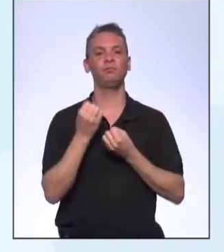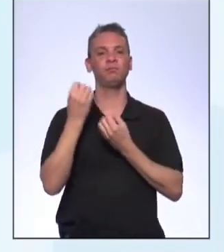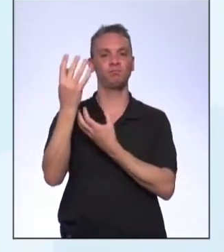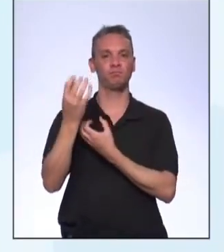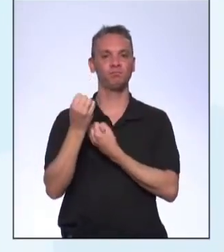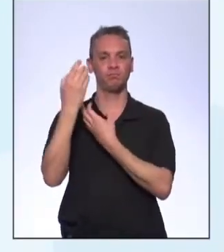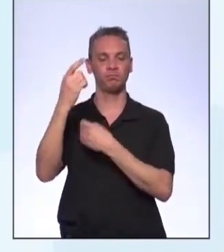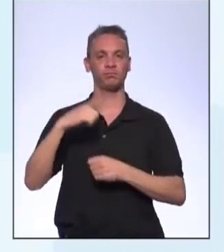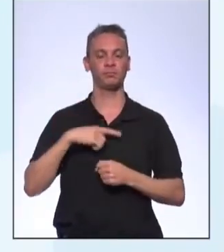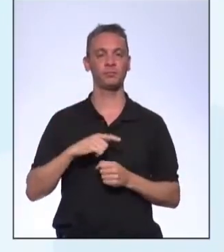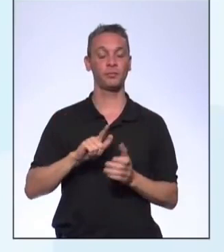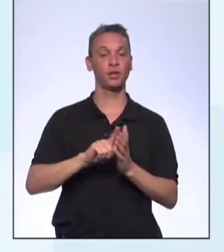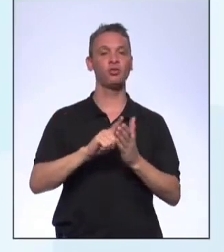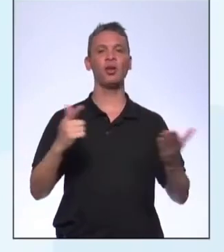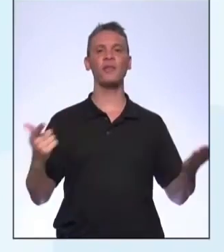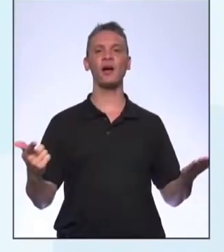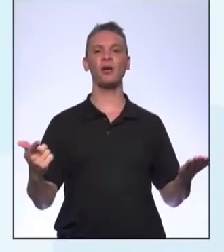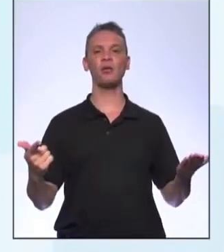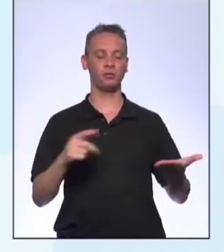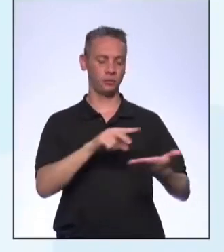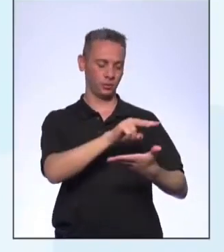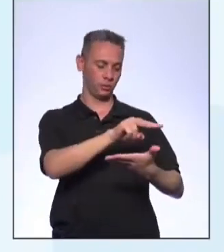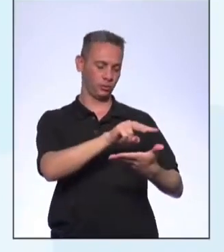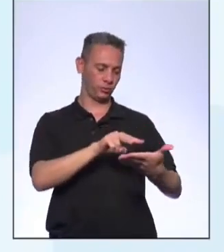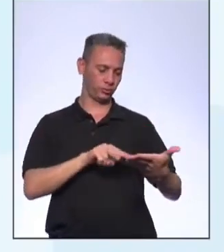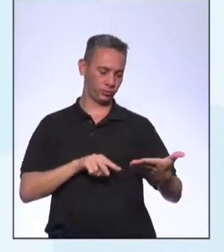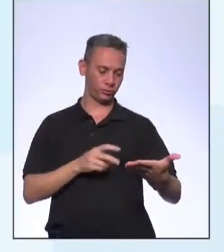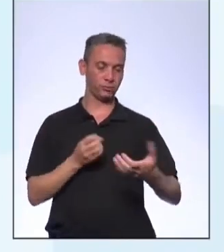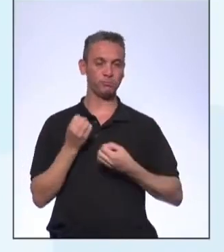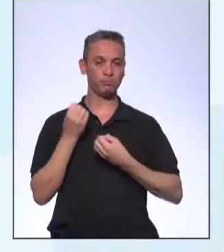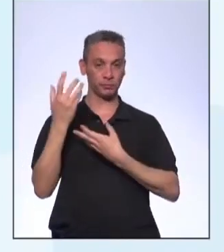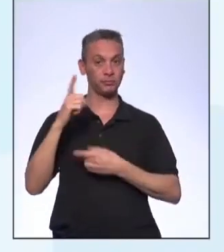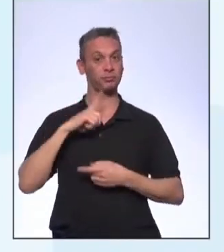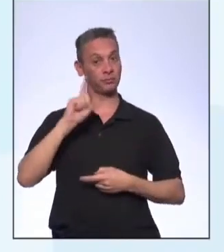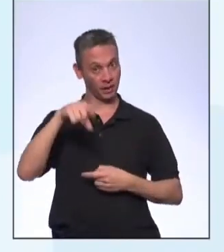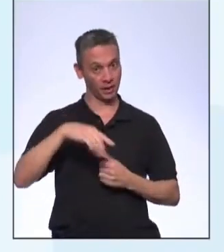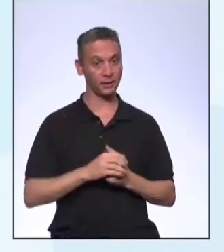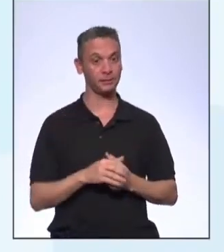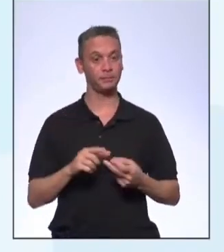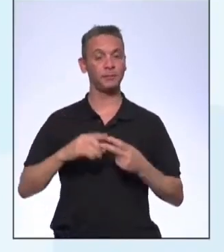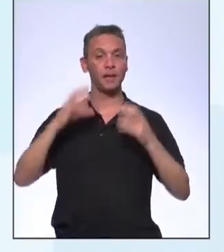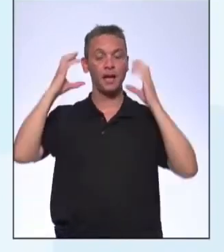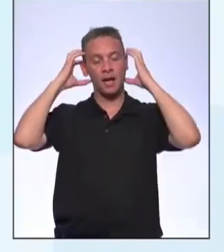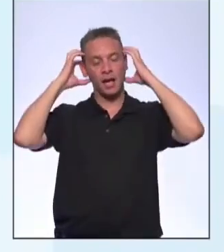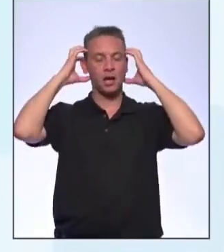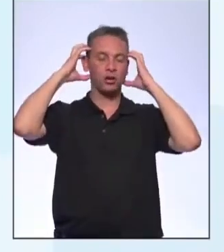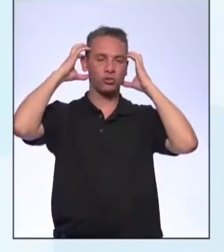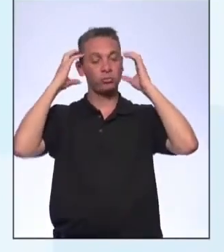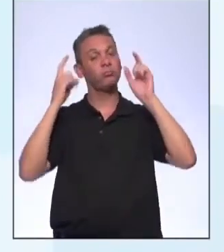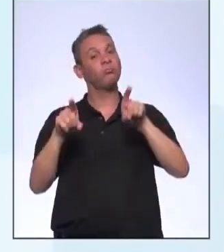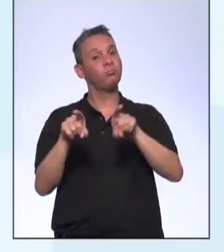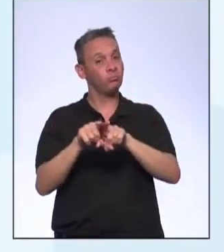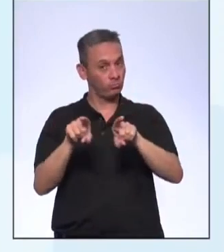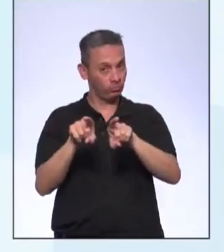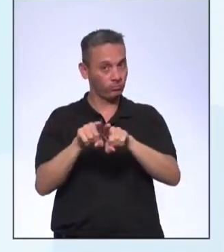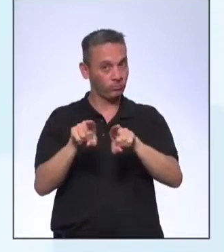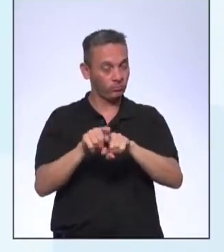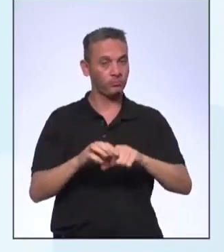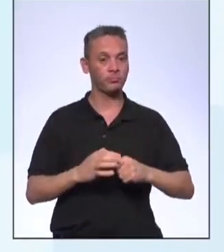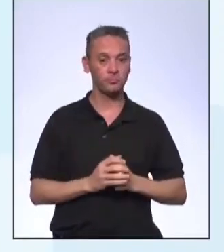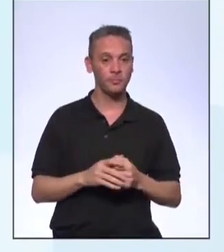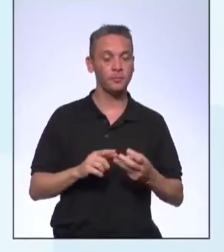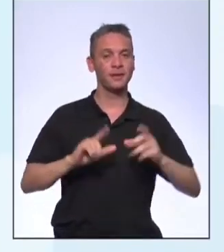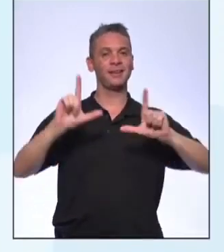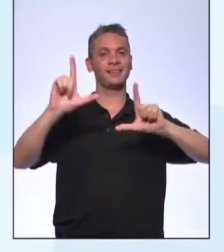mensagem. O jornal, a gente consegue ler alguma mensagem? Então, é uma mídia. O rádio transmite alguma mensagem? É uma mídia.